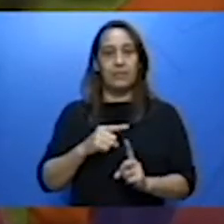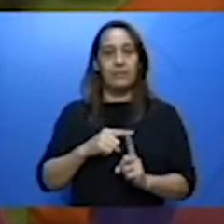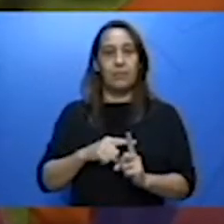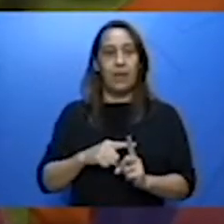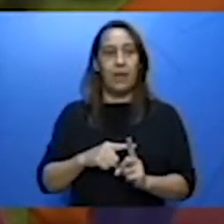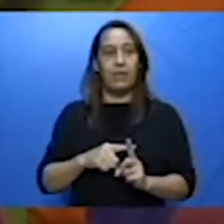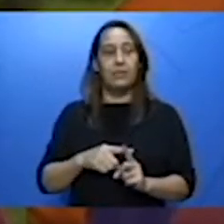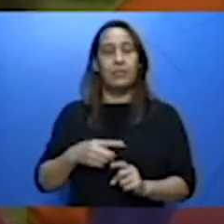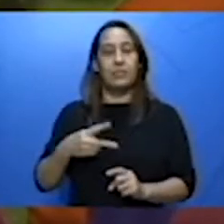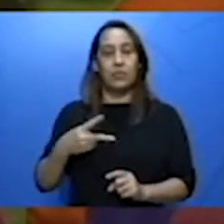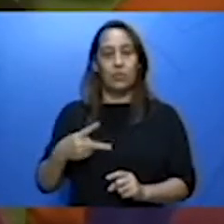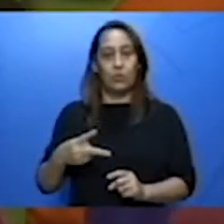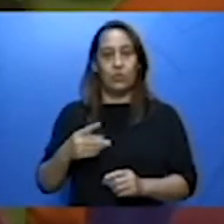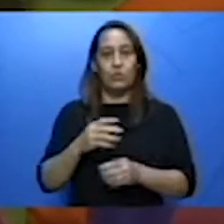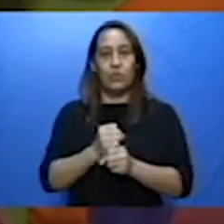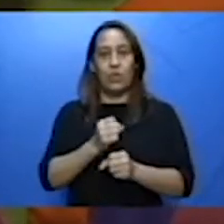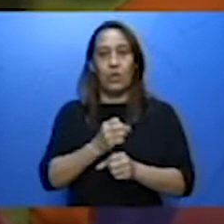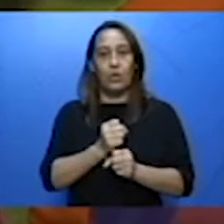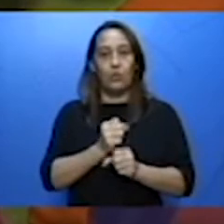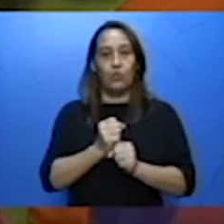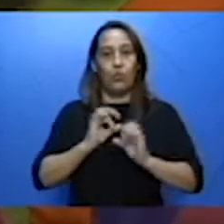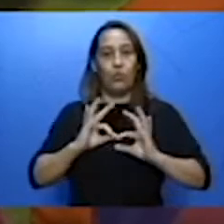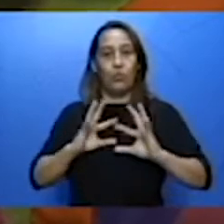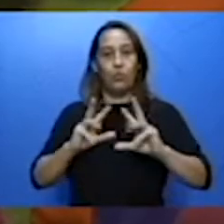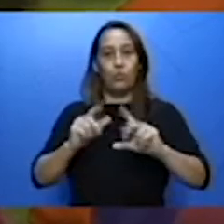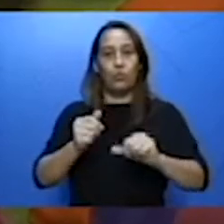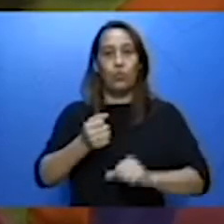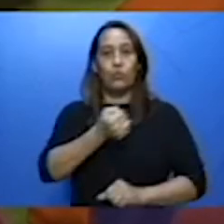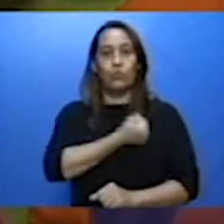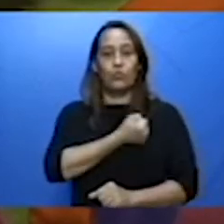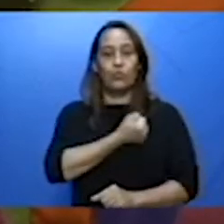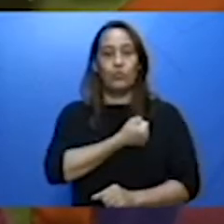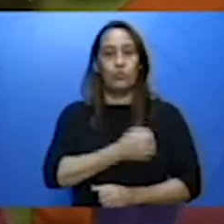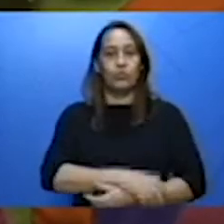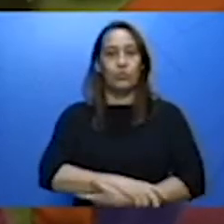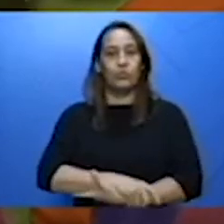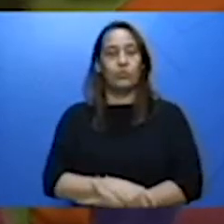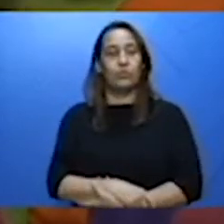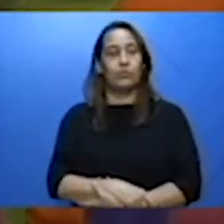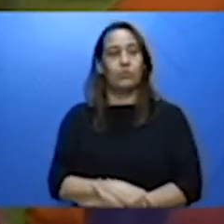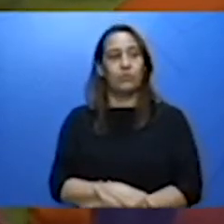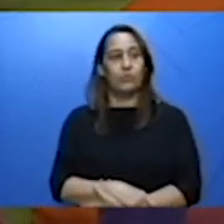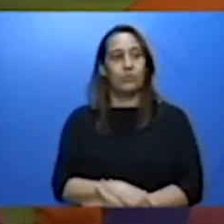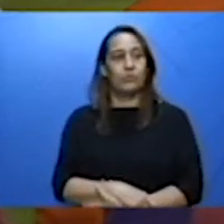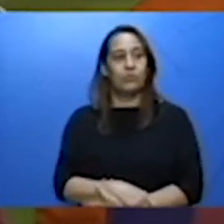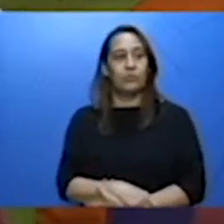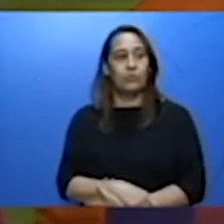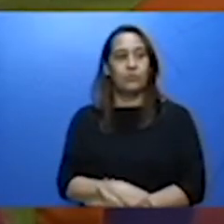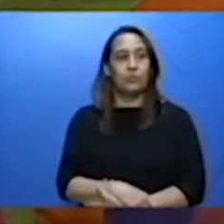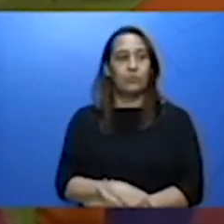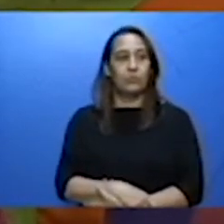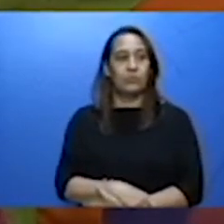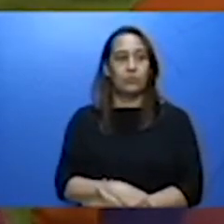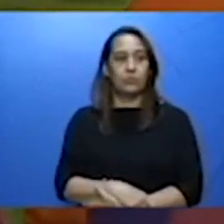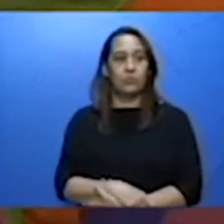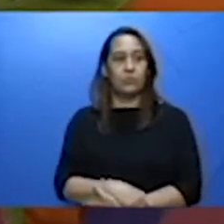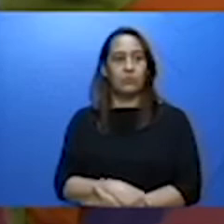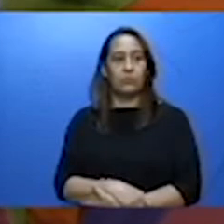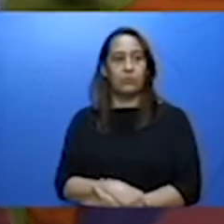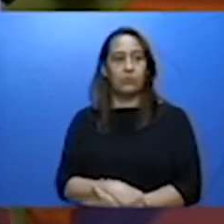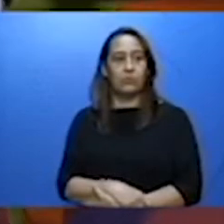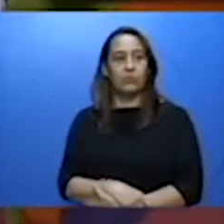Senão eu erro. 1 mais 6, 7, não é? 7 mais 2, 7. 8,